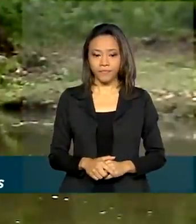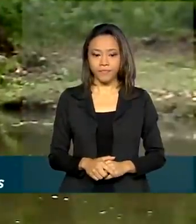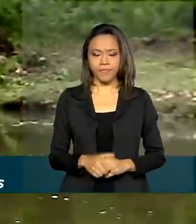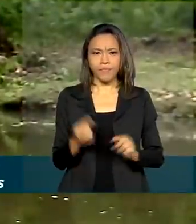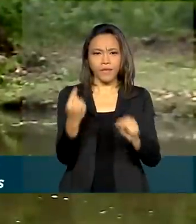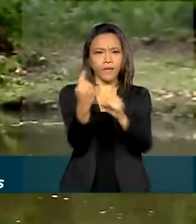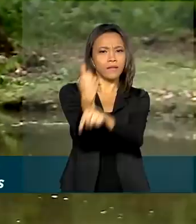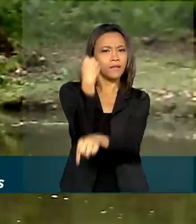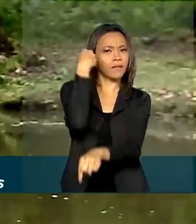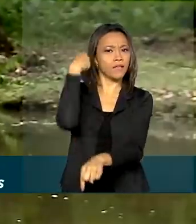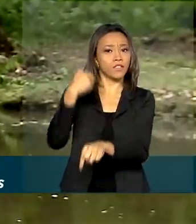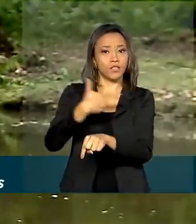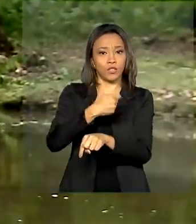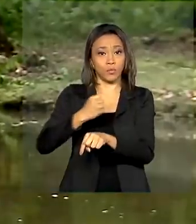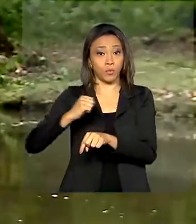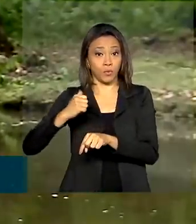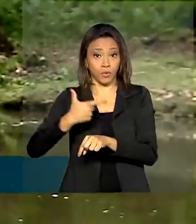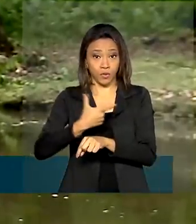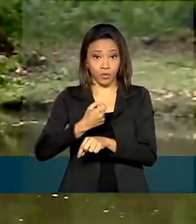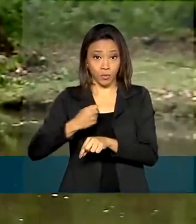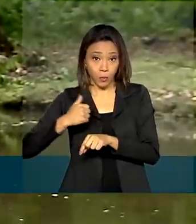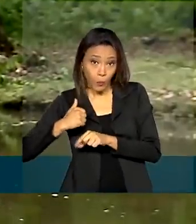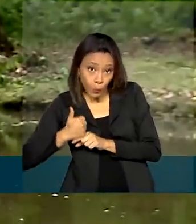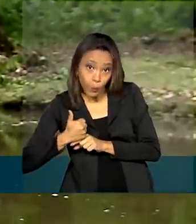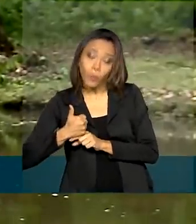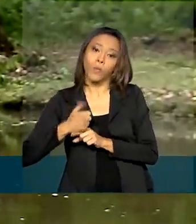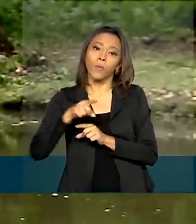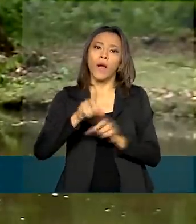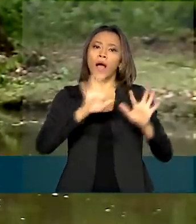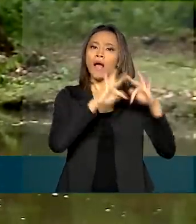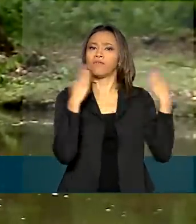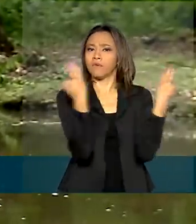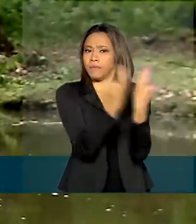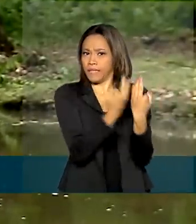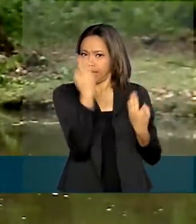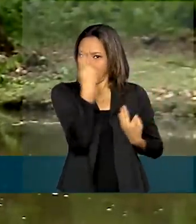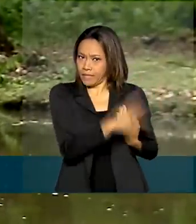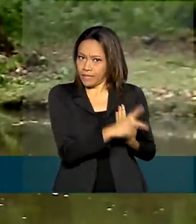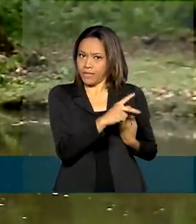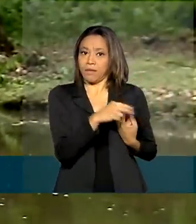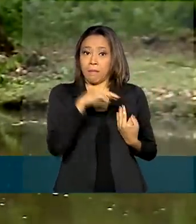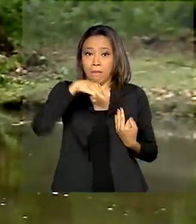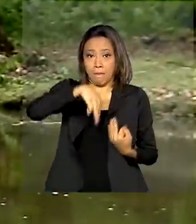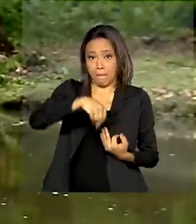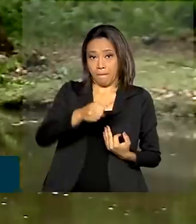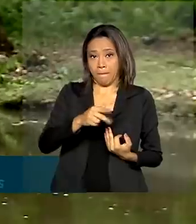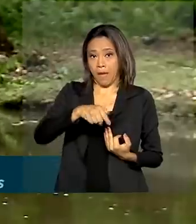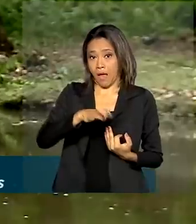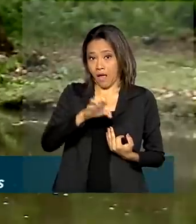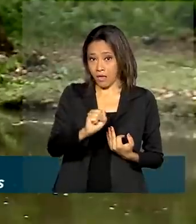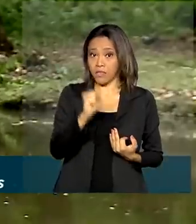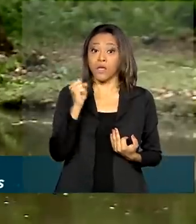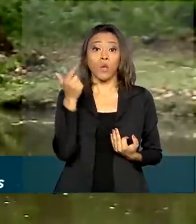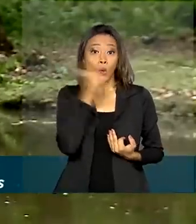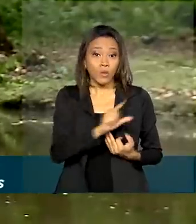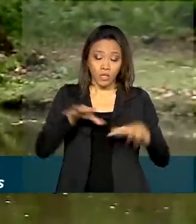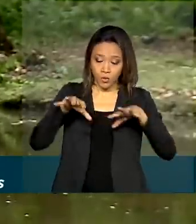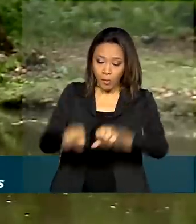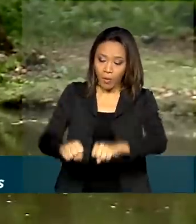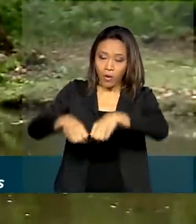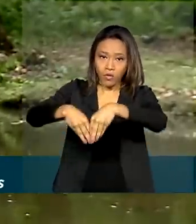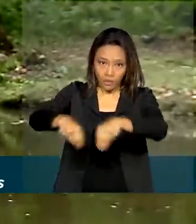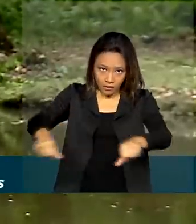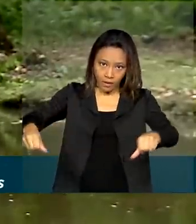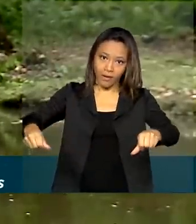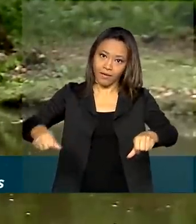Desde 2001, a família Marques conseguiu a titularização dessas terras e é um exemplo perfeito de